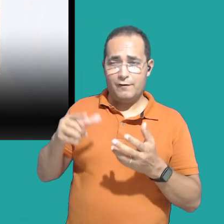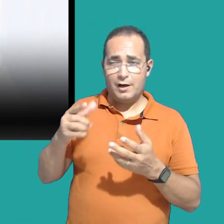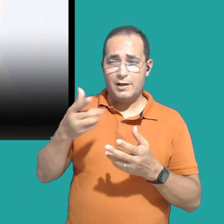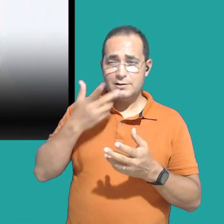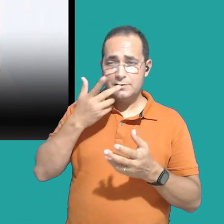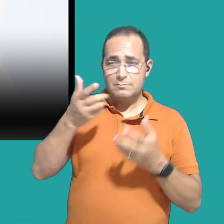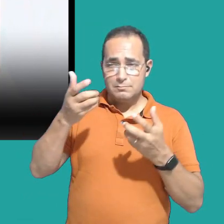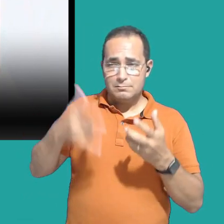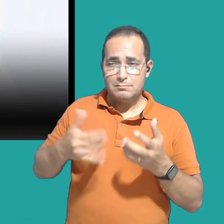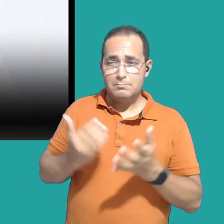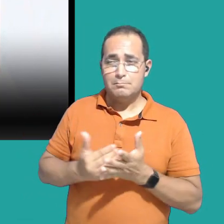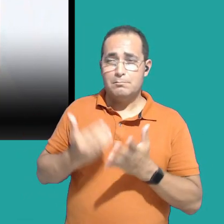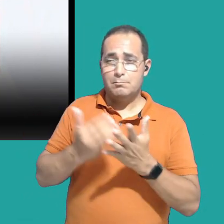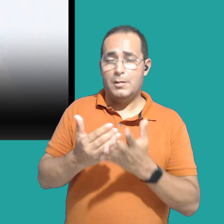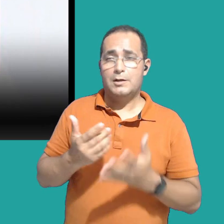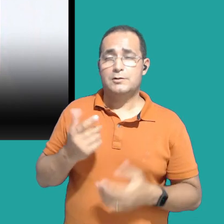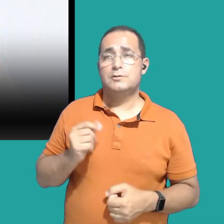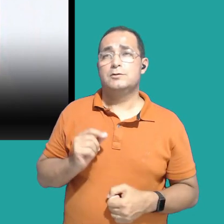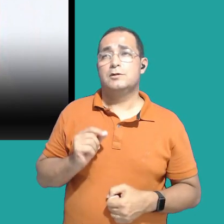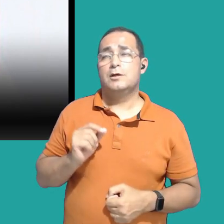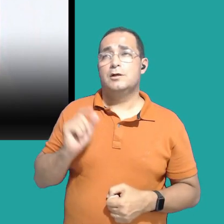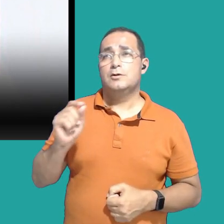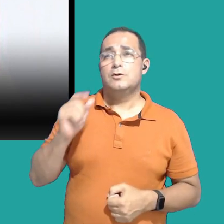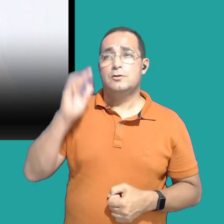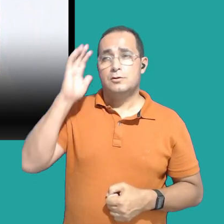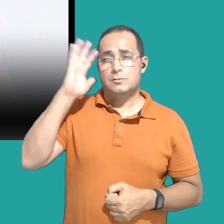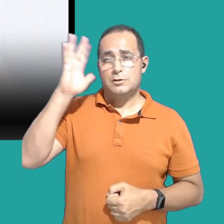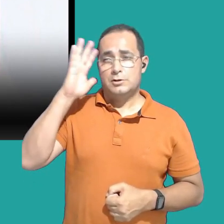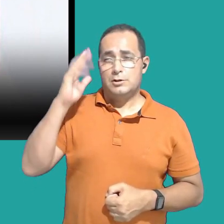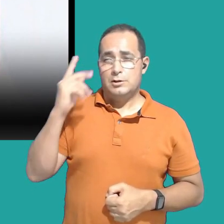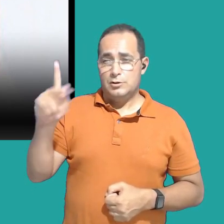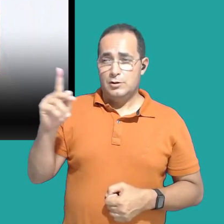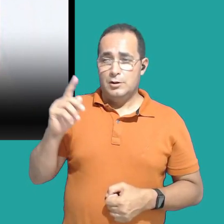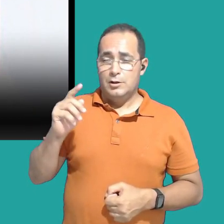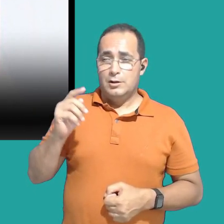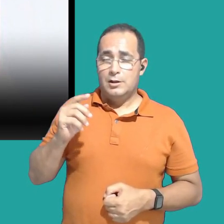coisas, assim, que eu queria que tu falasse um pouco mais do que eu penso